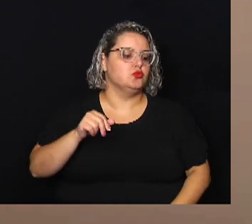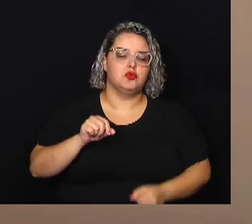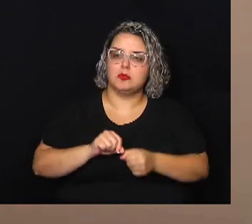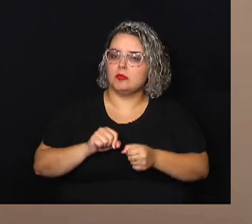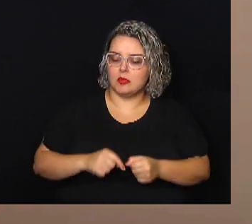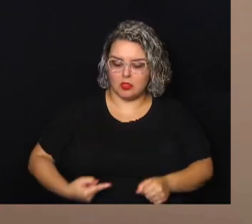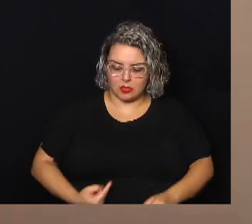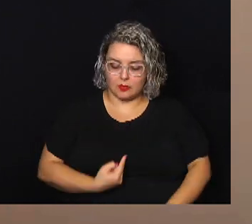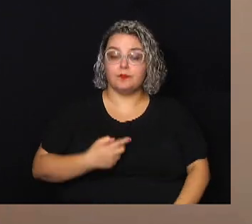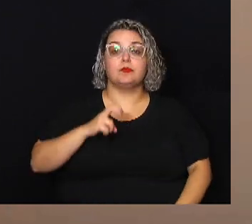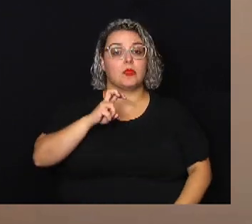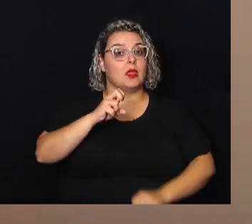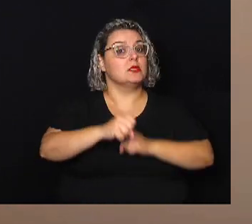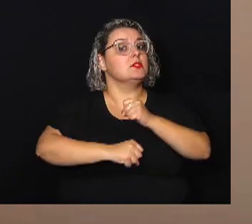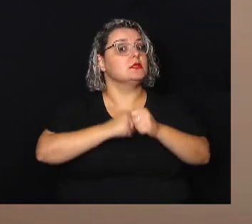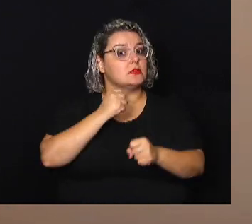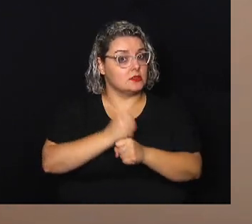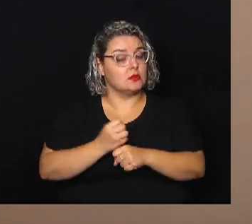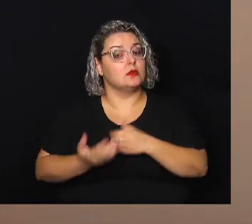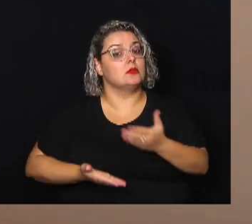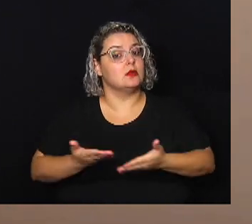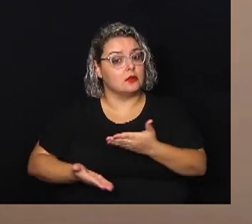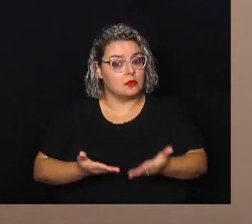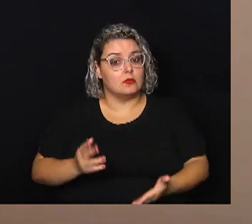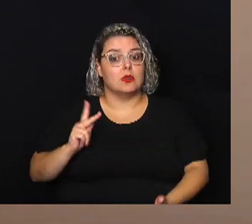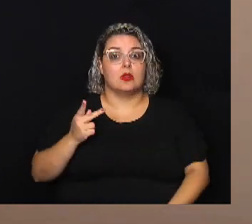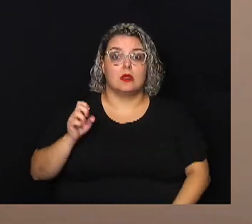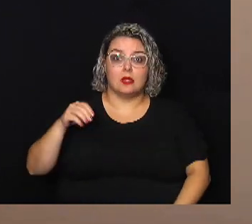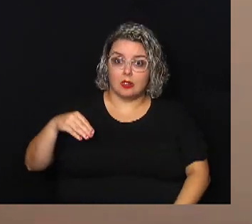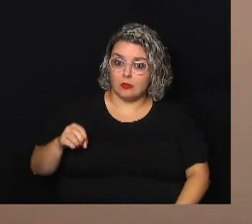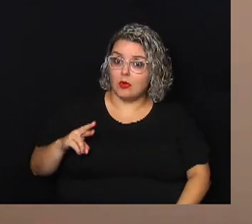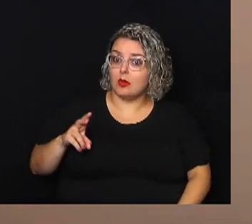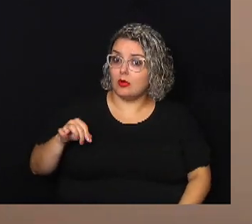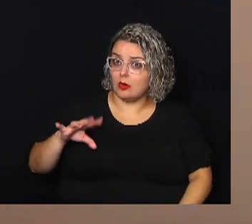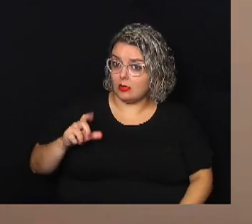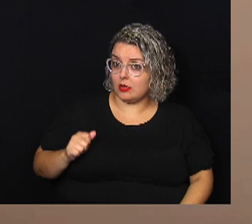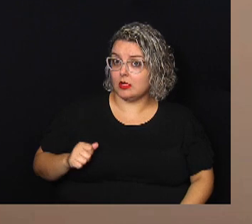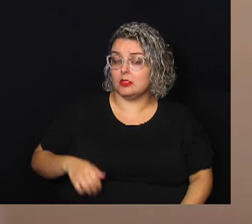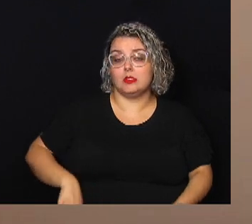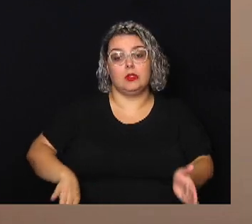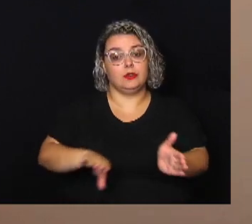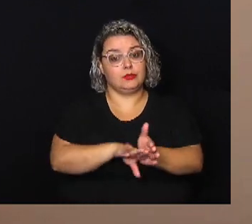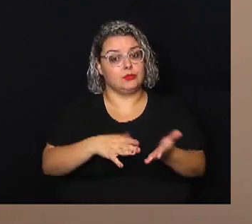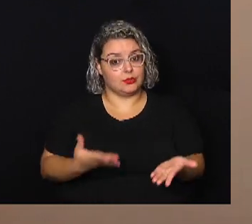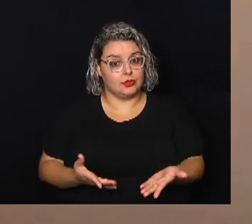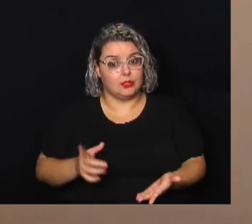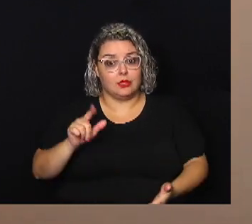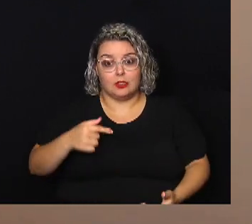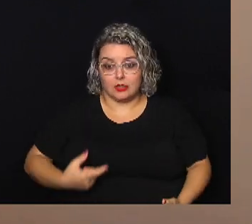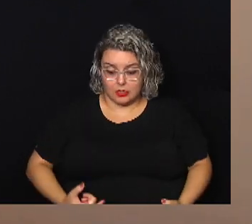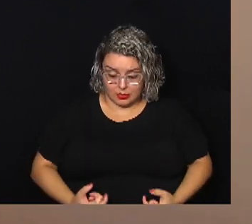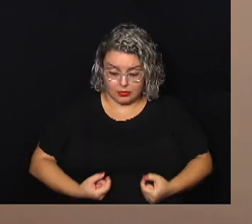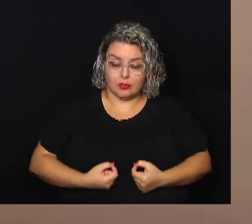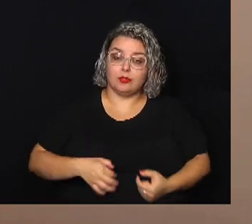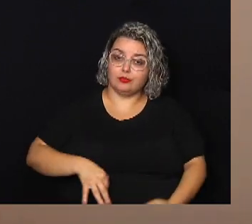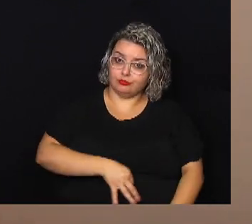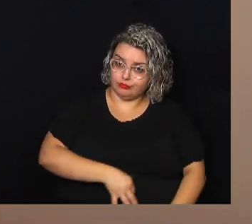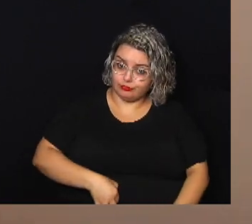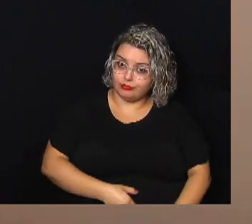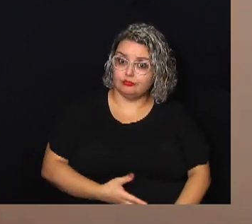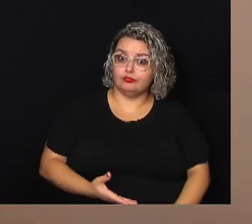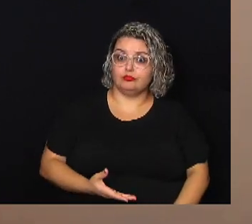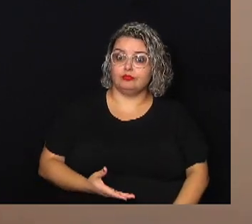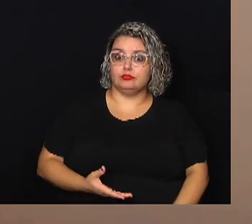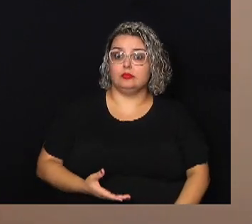está há 5 anos fazendo tratamento para hemorroida. E você chega, é um tumor de intestino. Então,